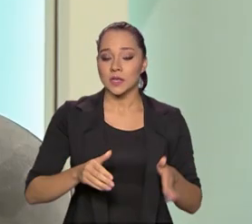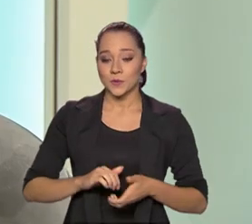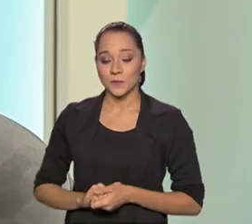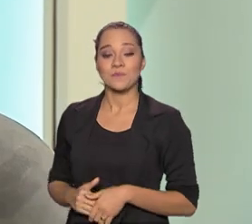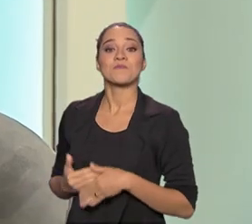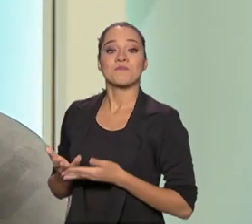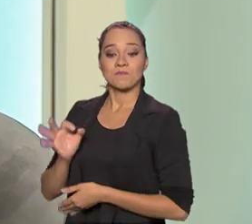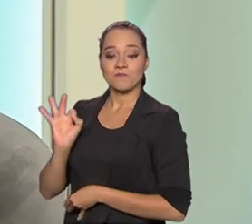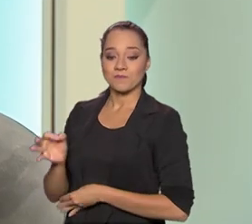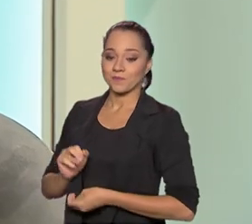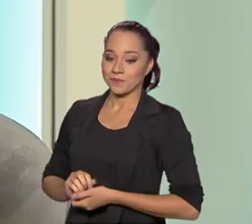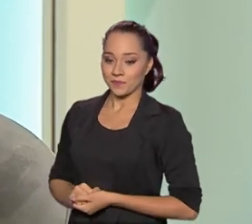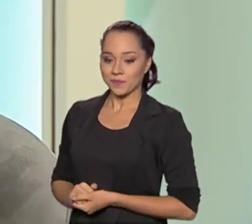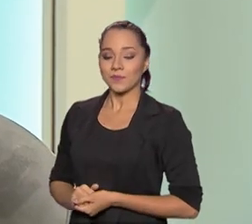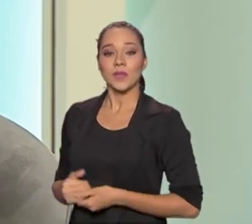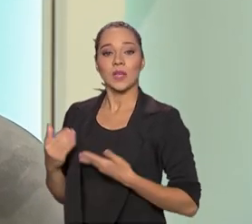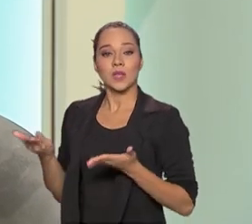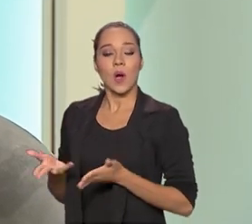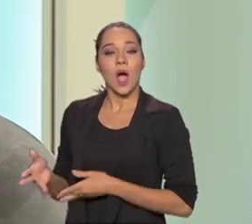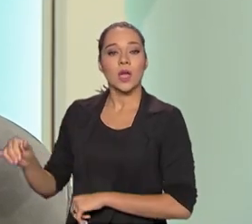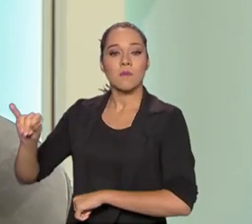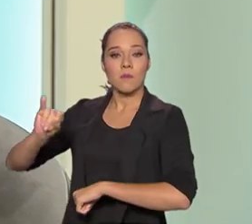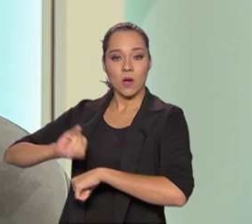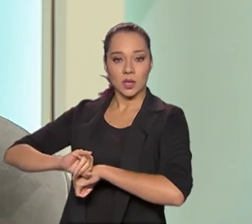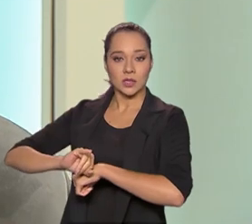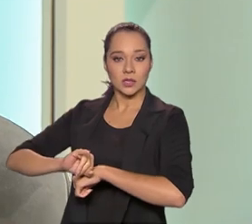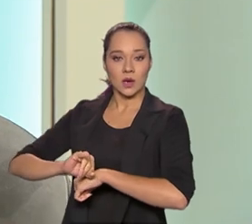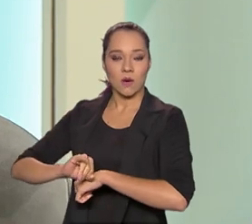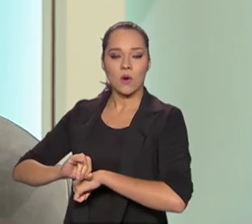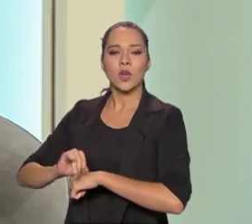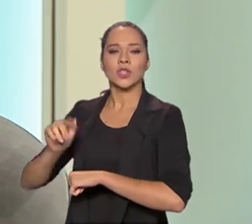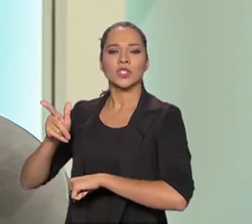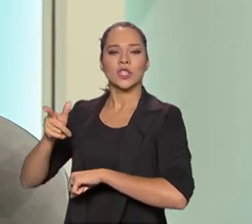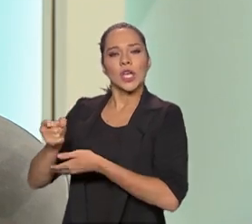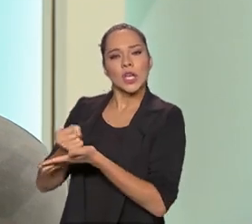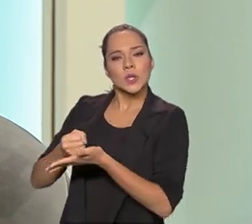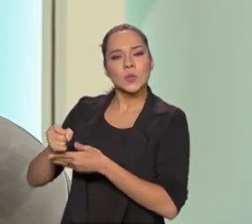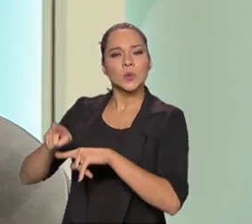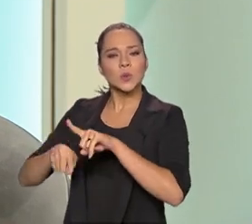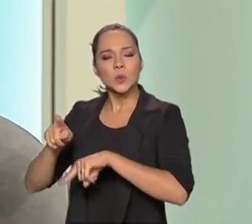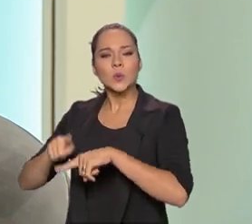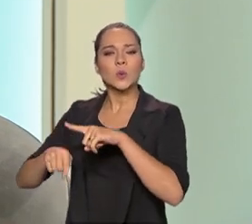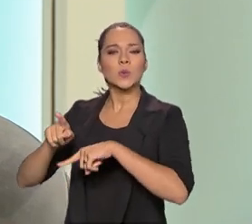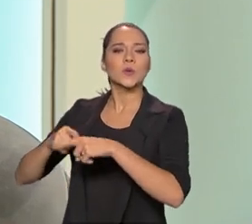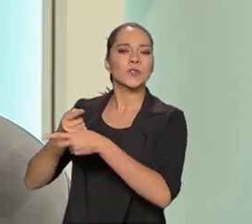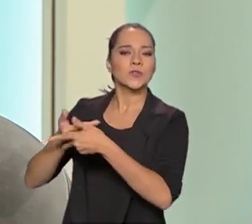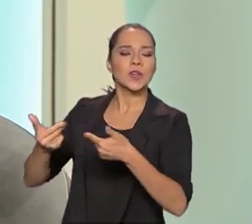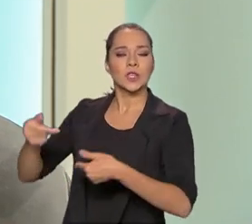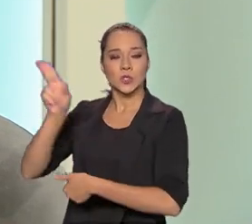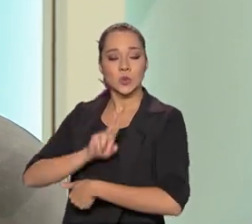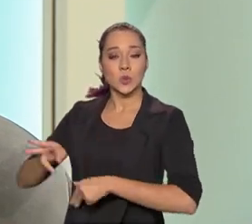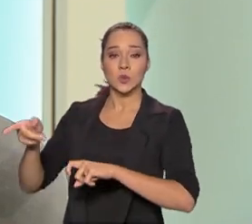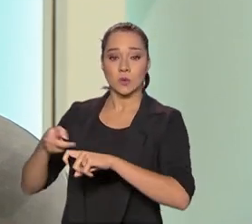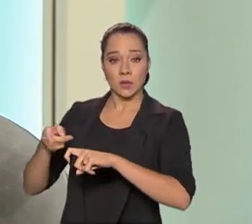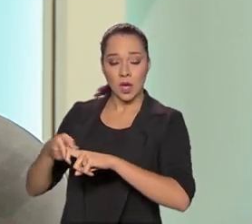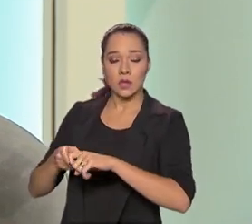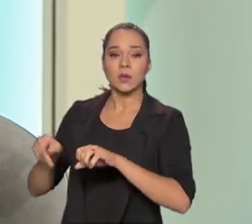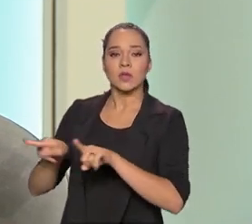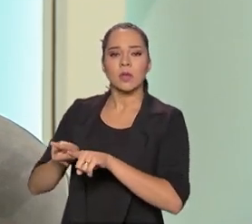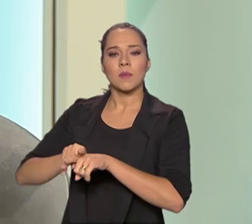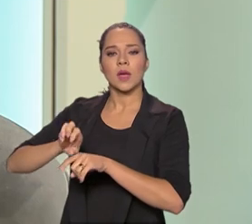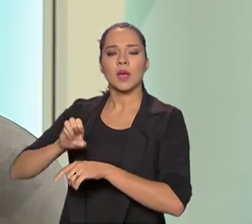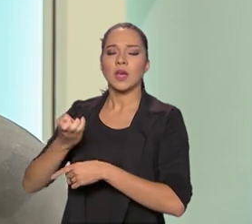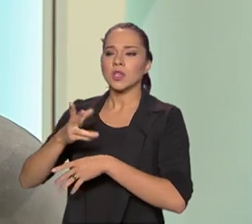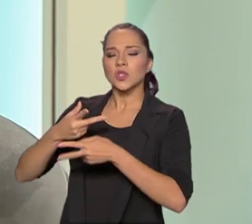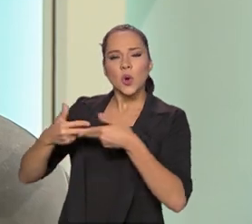Então, no tocante à importação de insumos, de materiais de uso médico, de